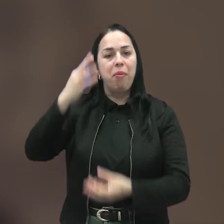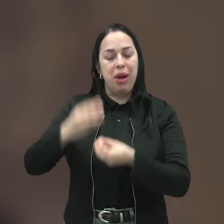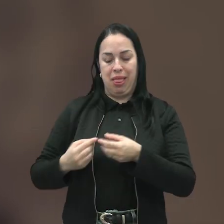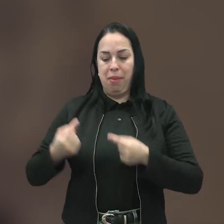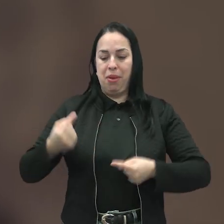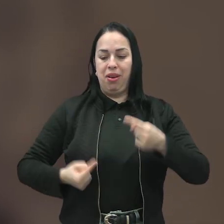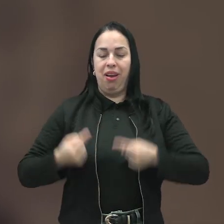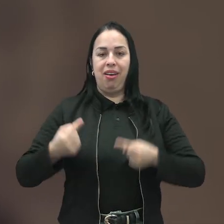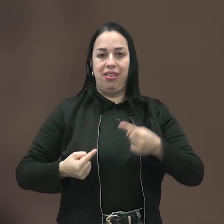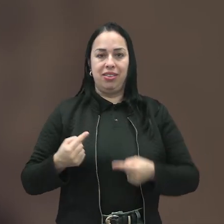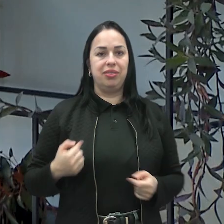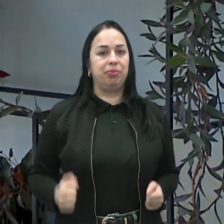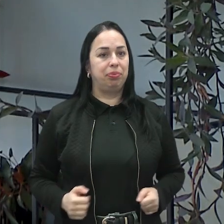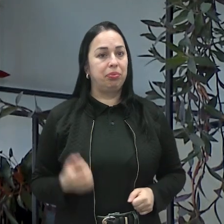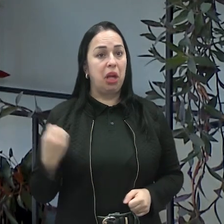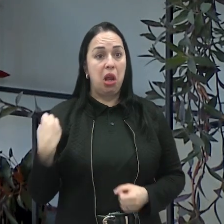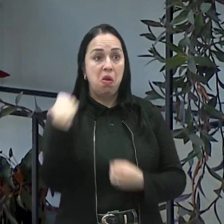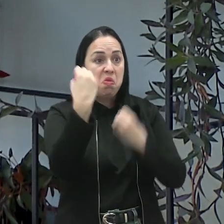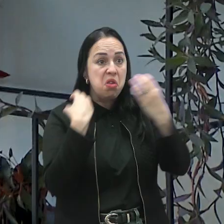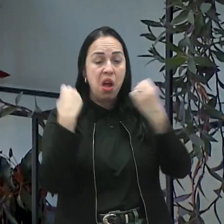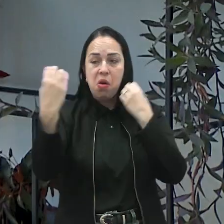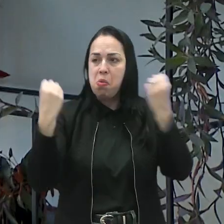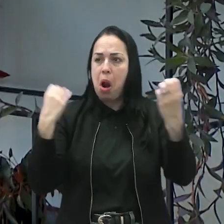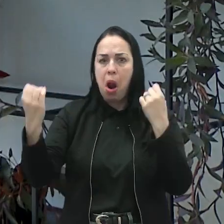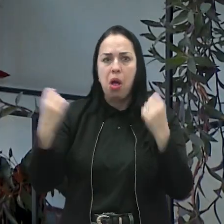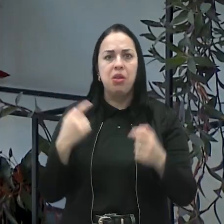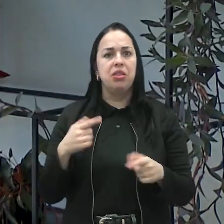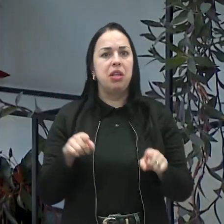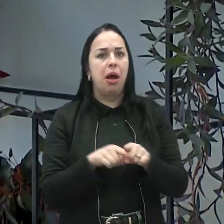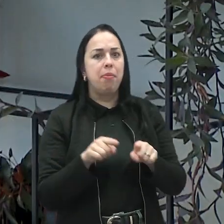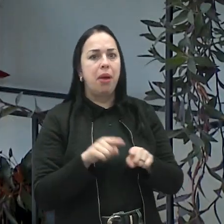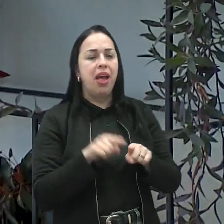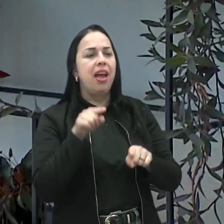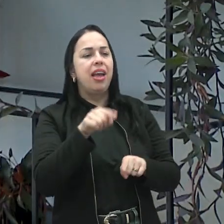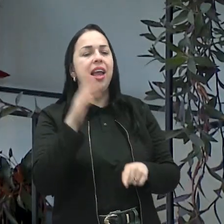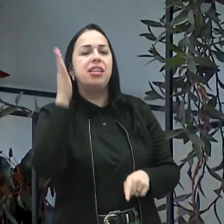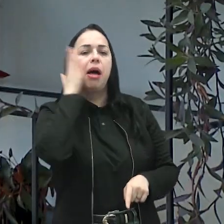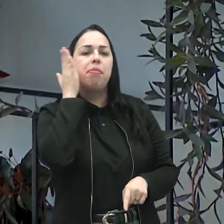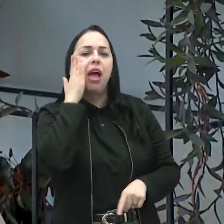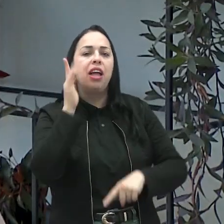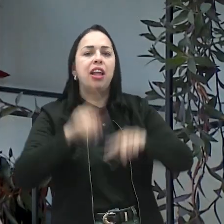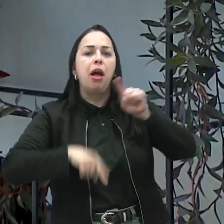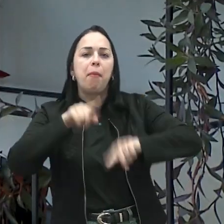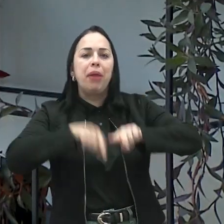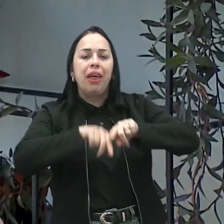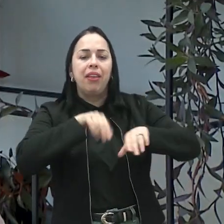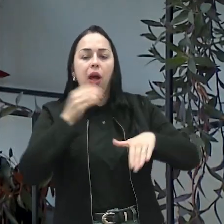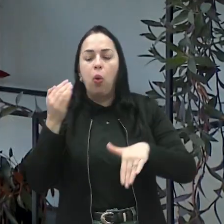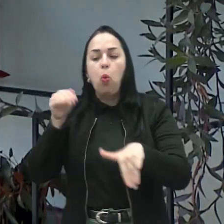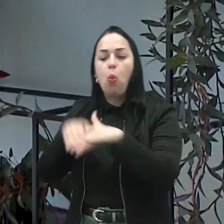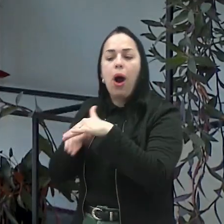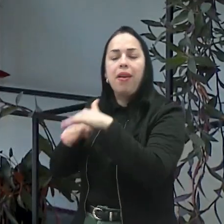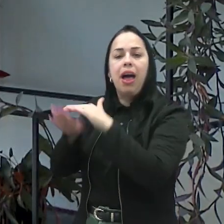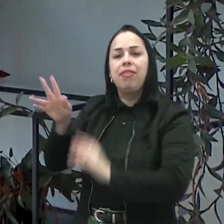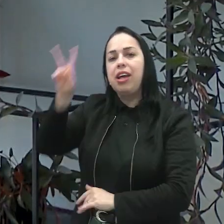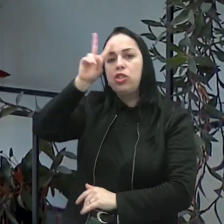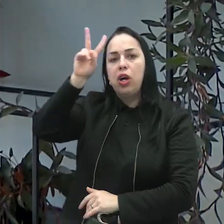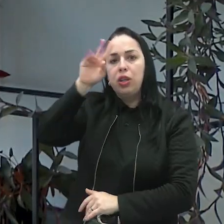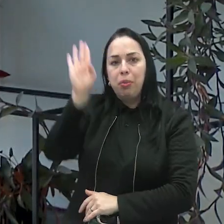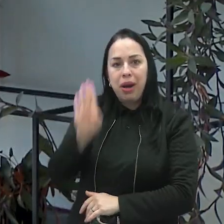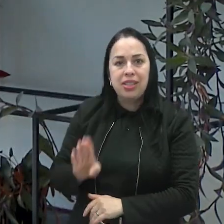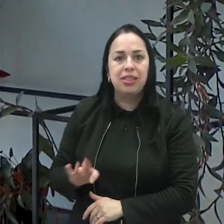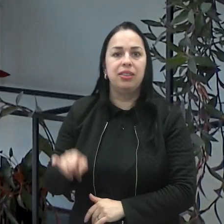política e diplomacia. Ele fazia muitas viagens, ele colecionava muitas coisas sobre a história brasileira.